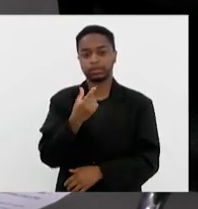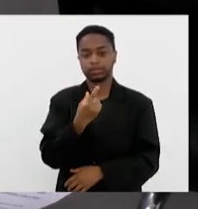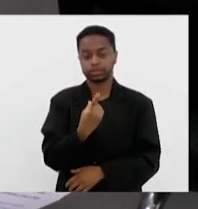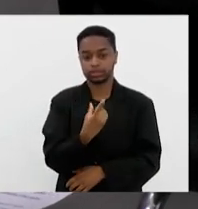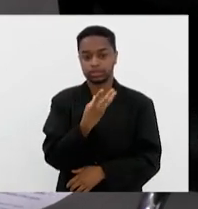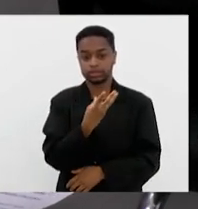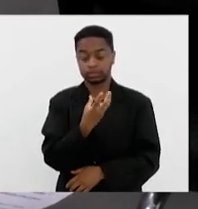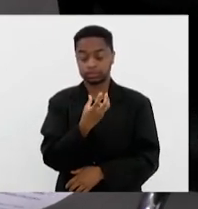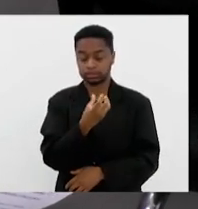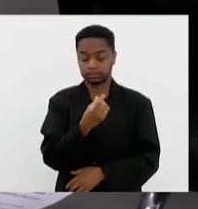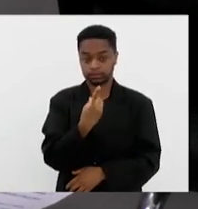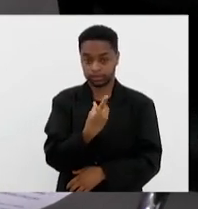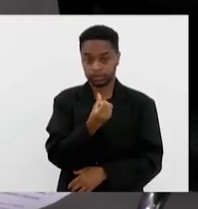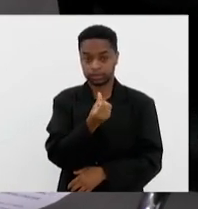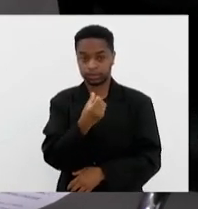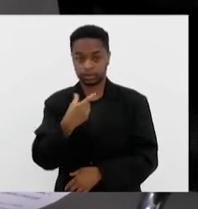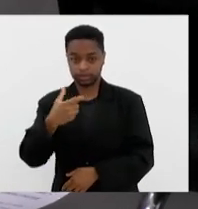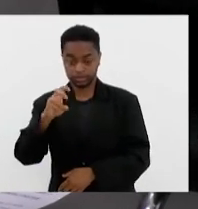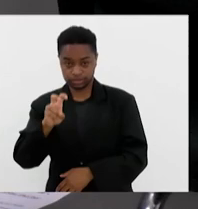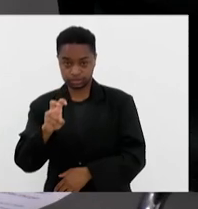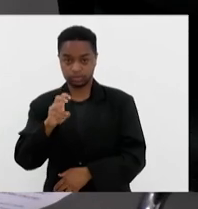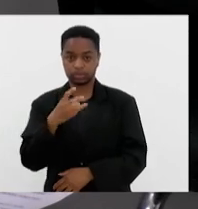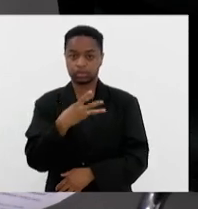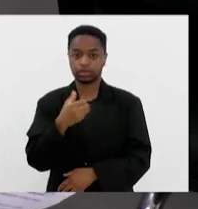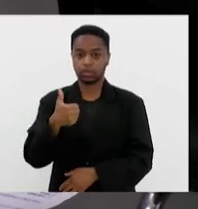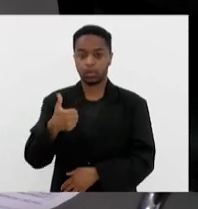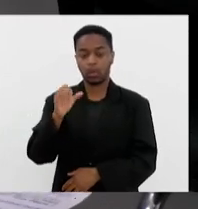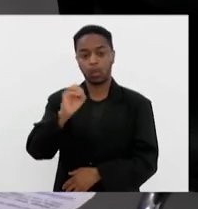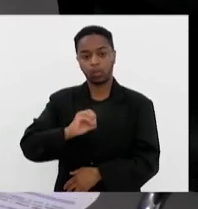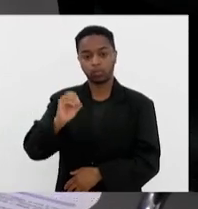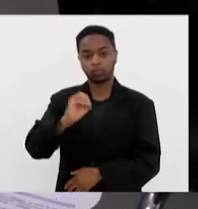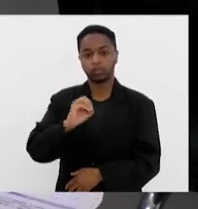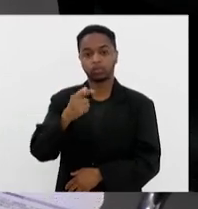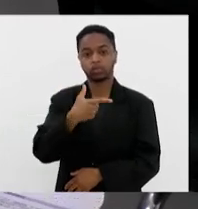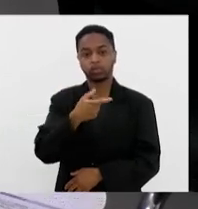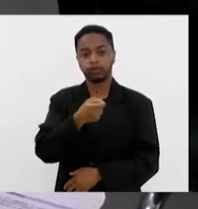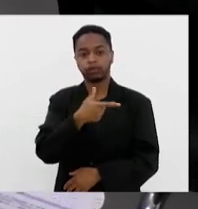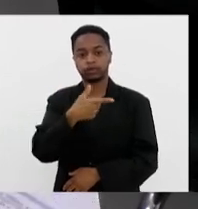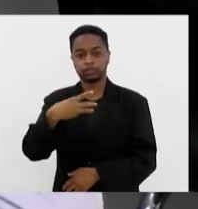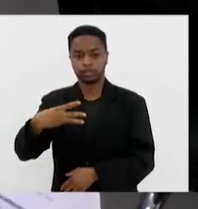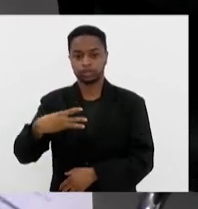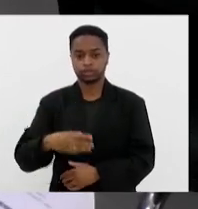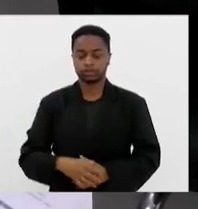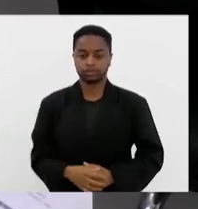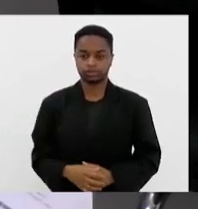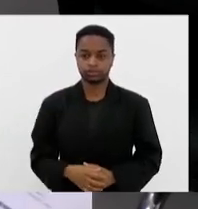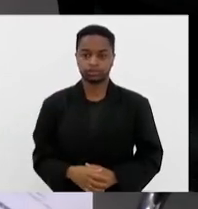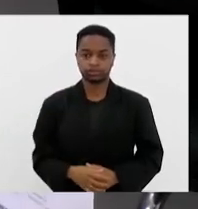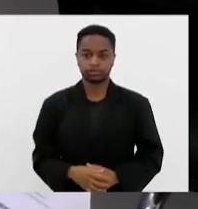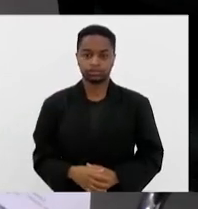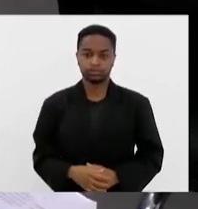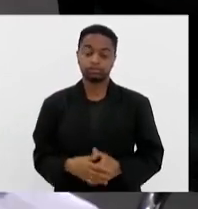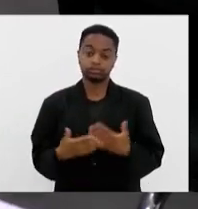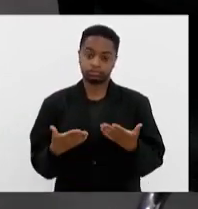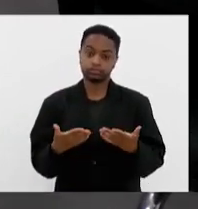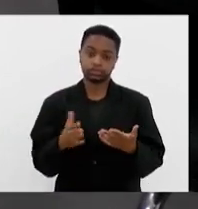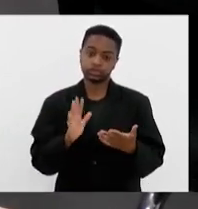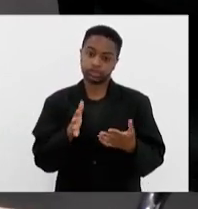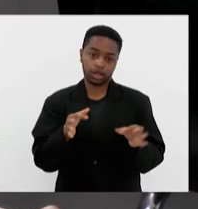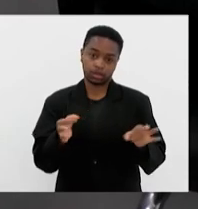10.165, de 31 de outubro de 2023. Perda de objeto, razão de